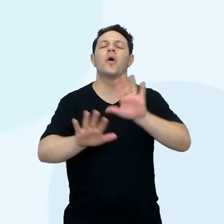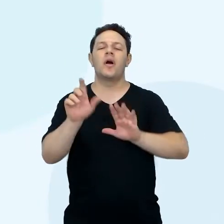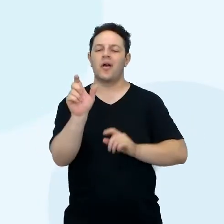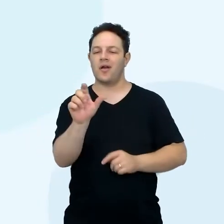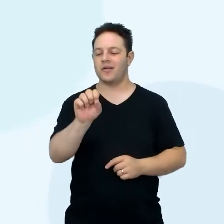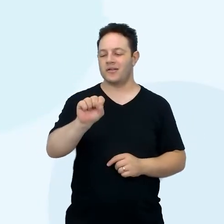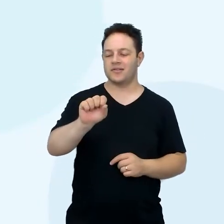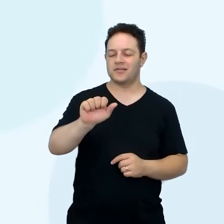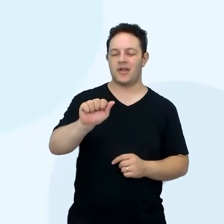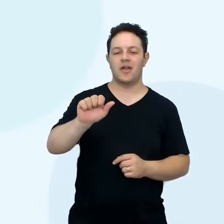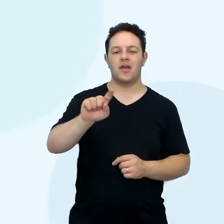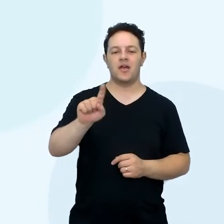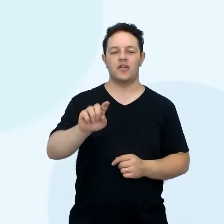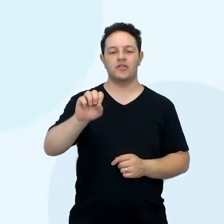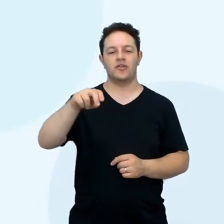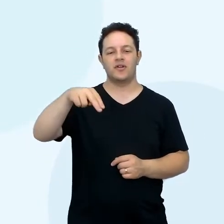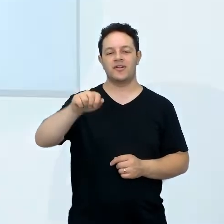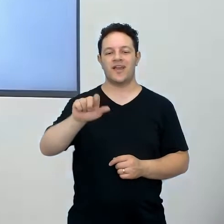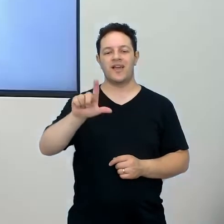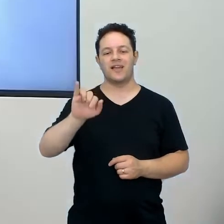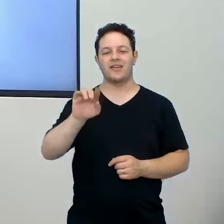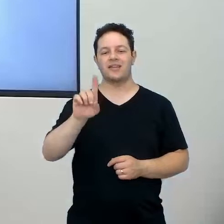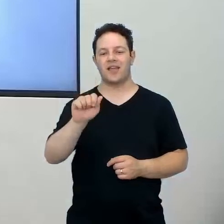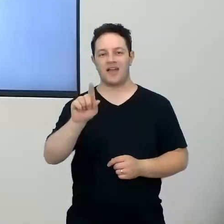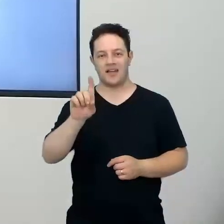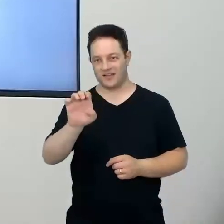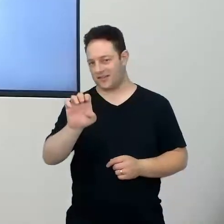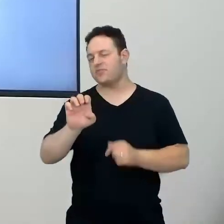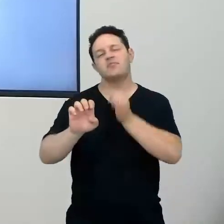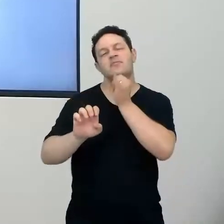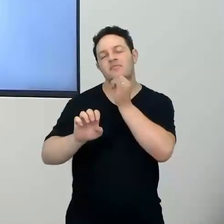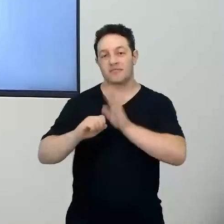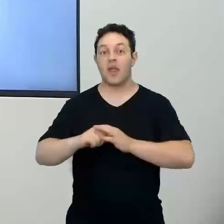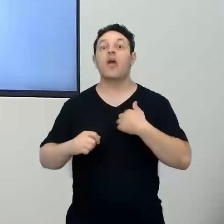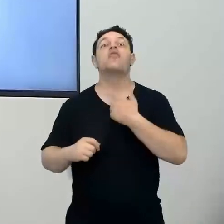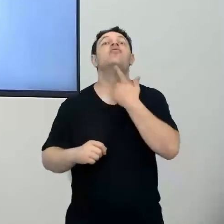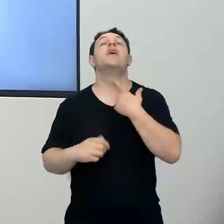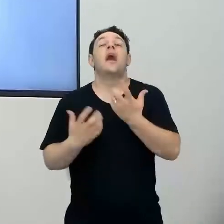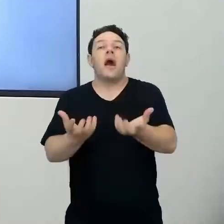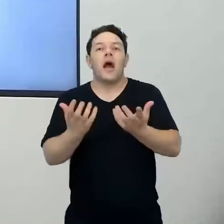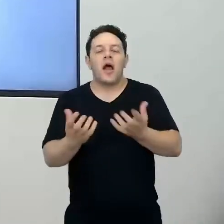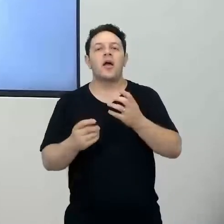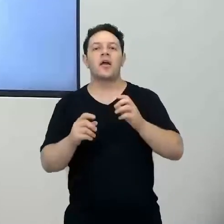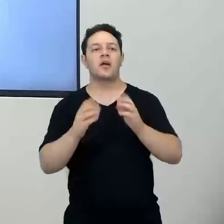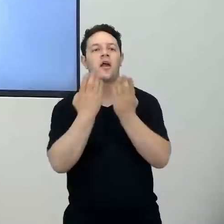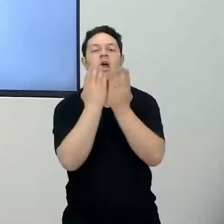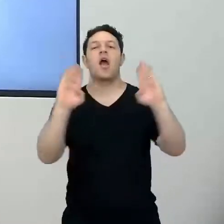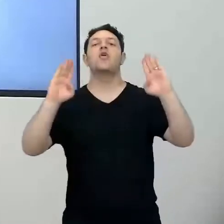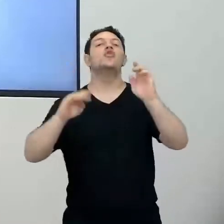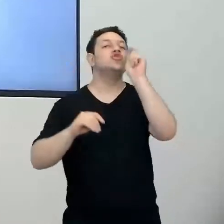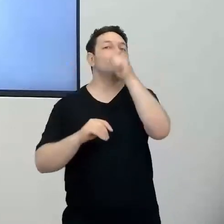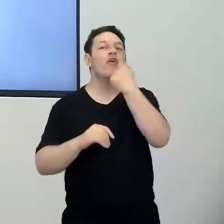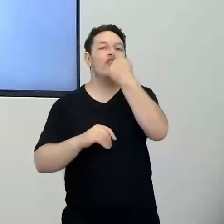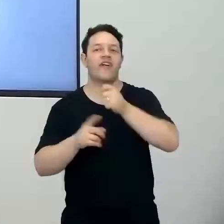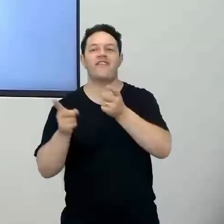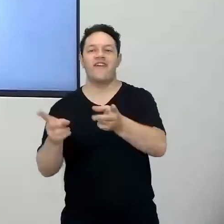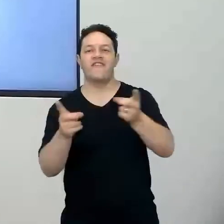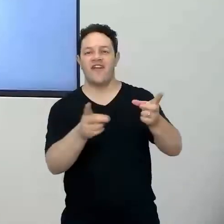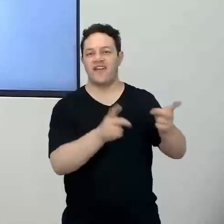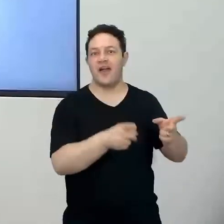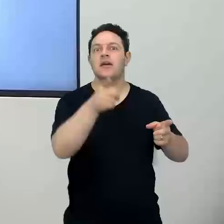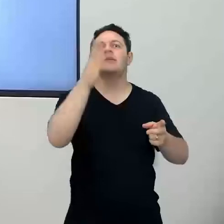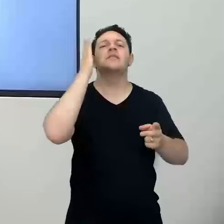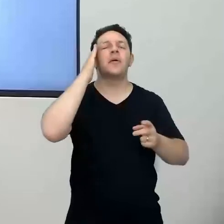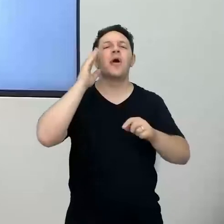ideia de sazonalidade? Ó, digamos que você queira abrir uma sorveteria, né? Então você sabe que em junho vai cair